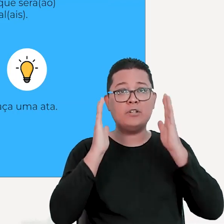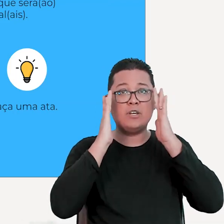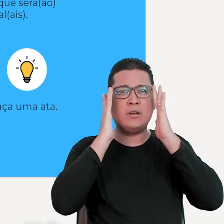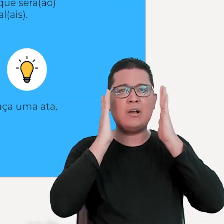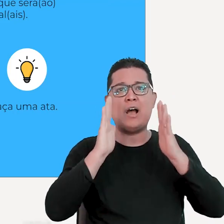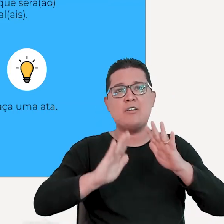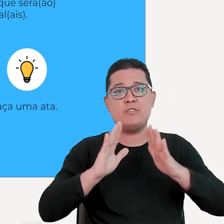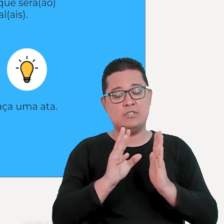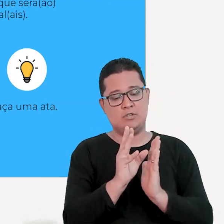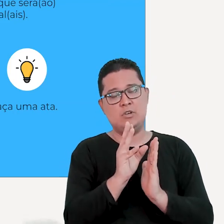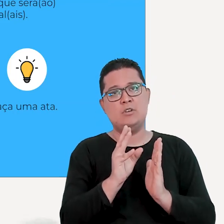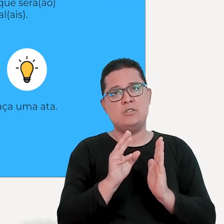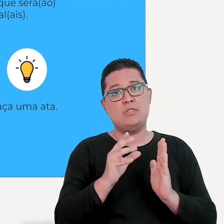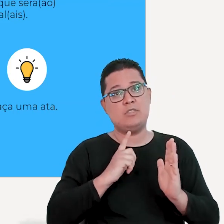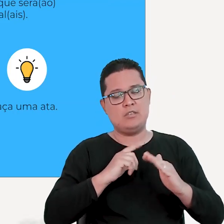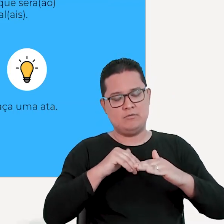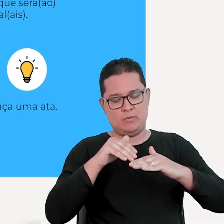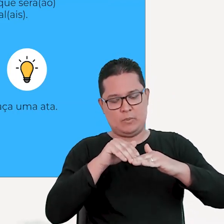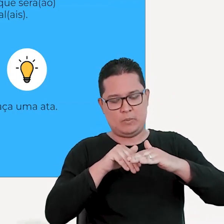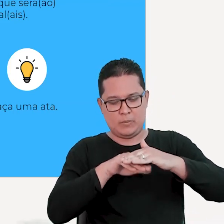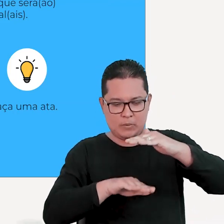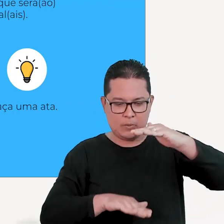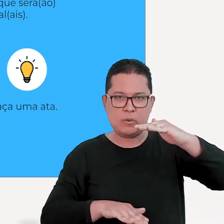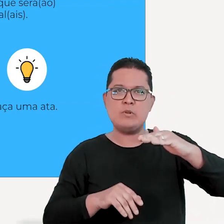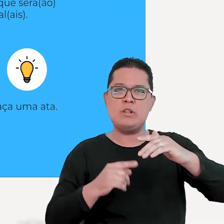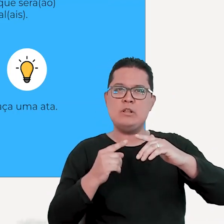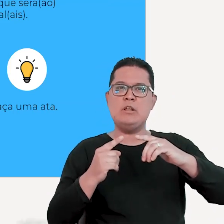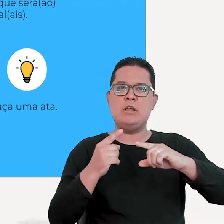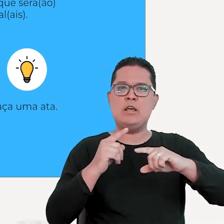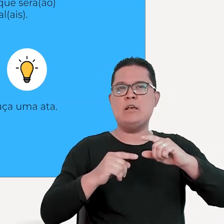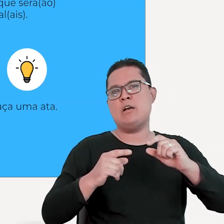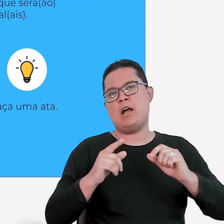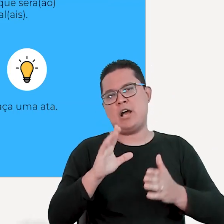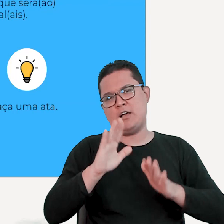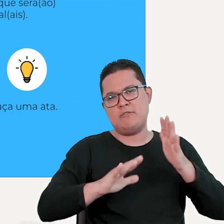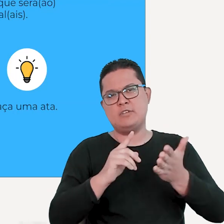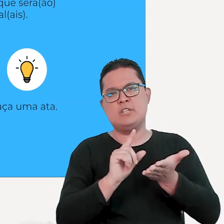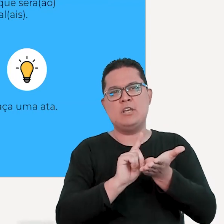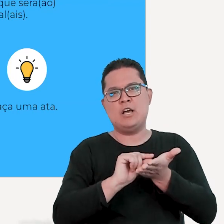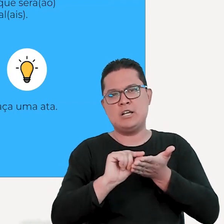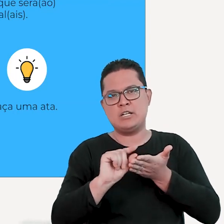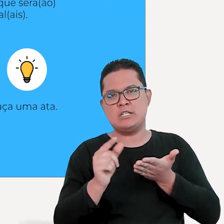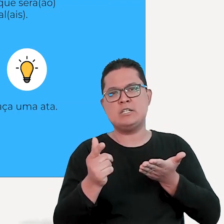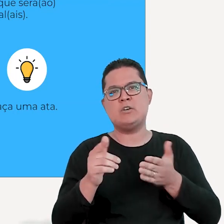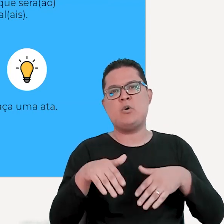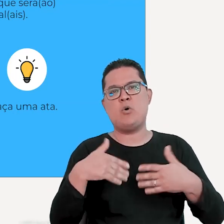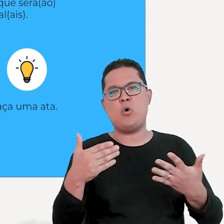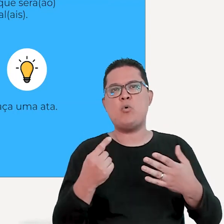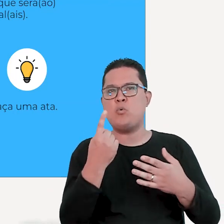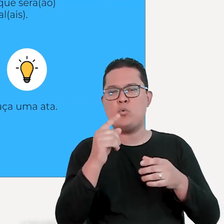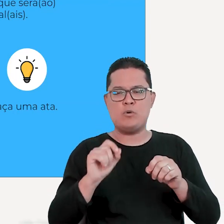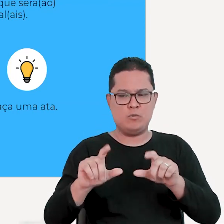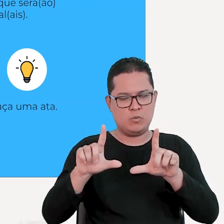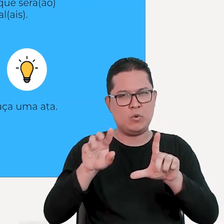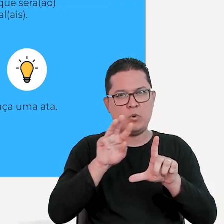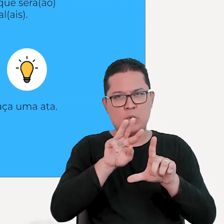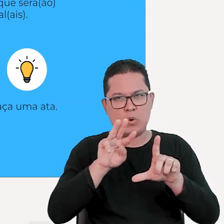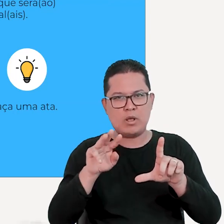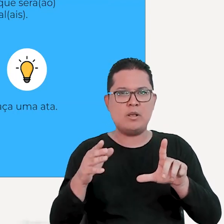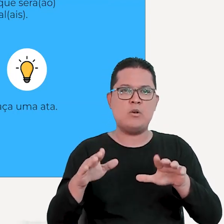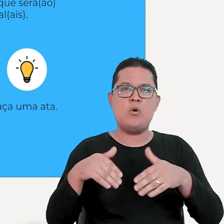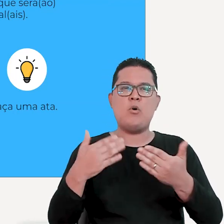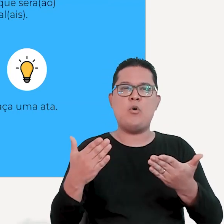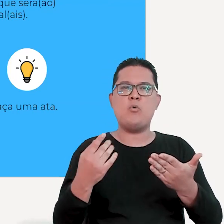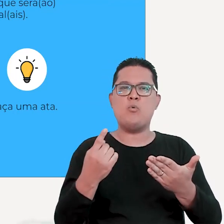pode ser algum material, algum artigo, alguma página que fale sobre aquele produto e serviço que vai ser